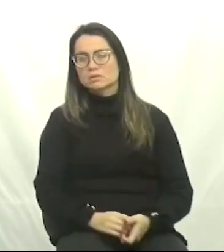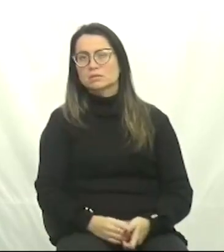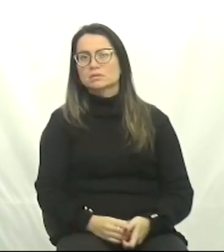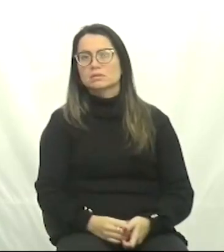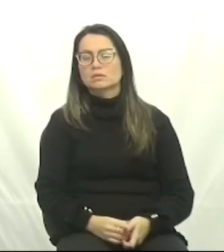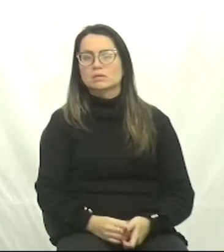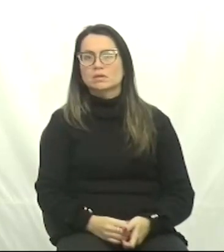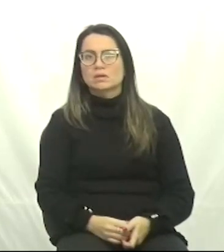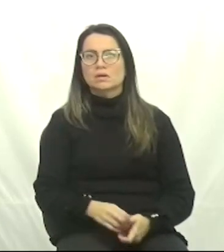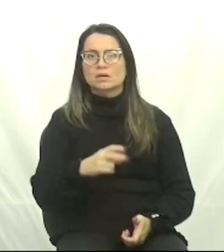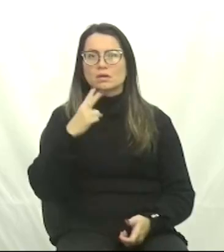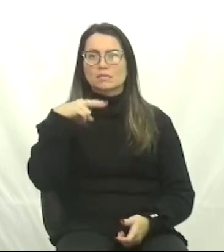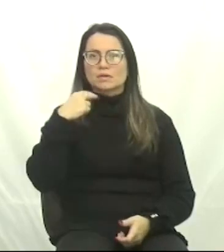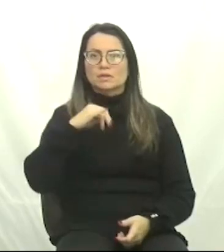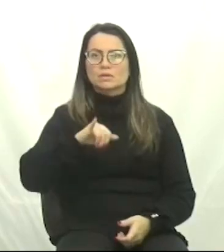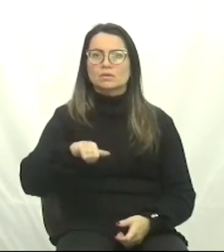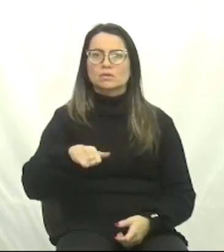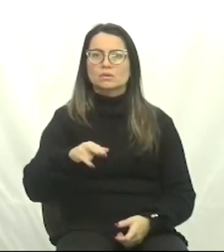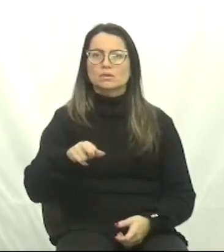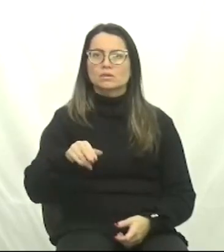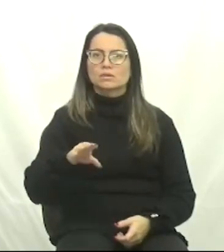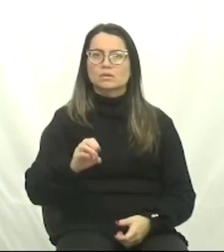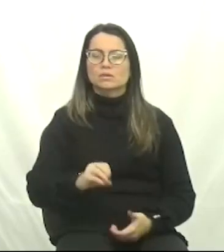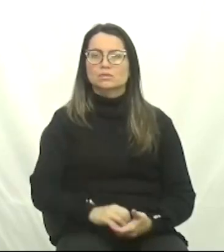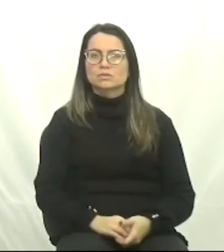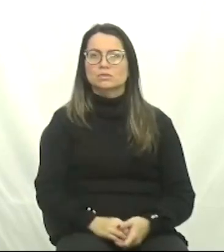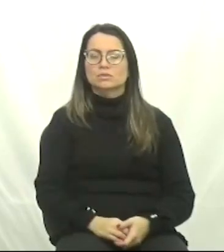vereador Júlio César Kaminski.